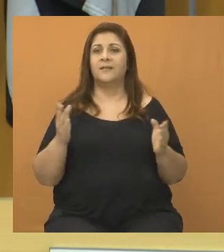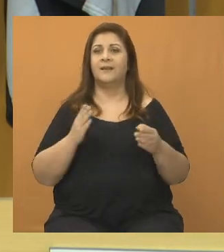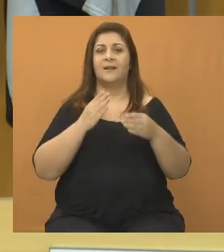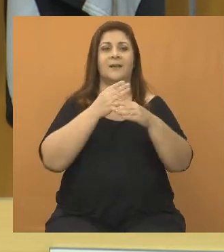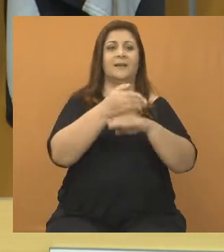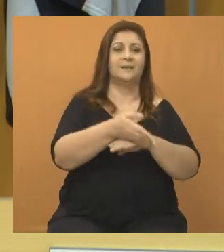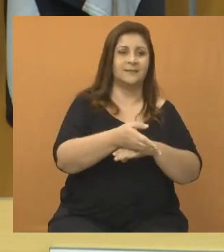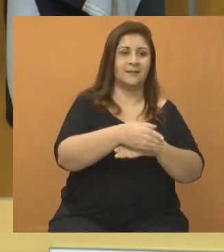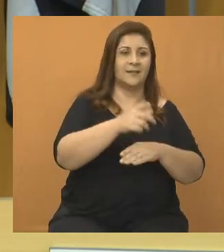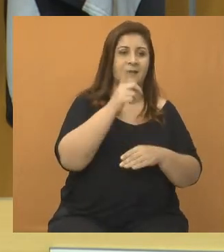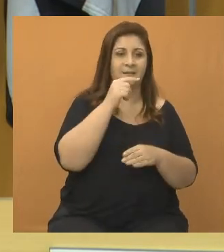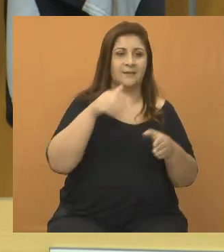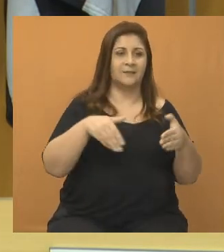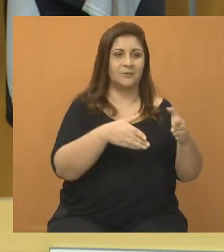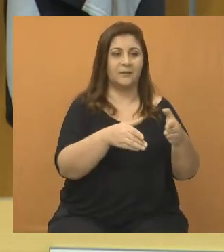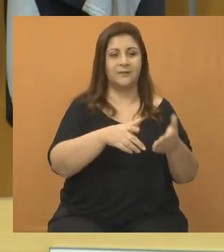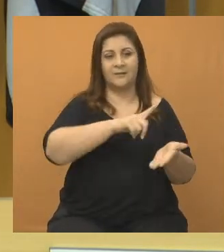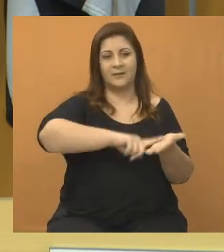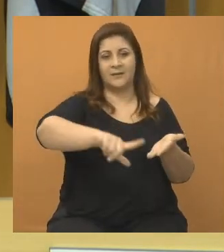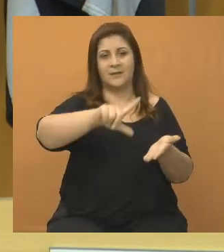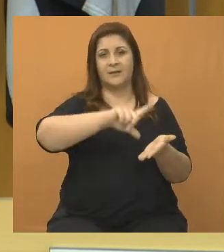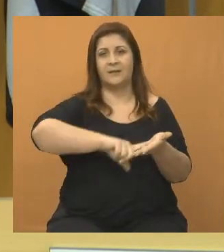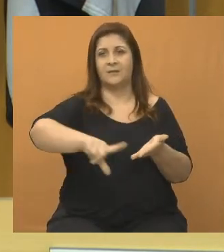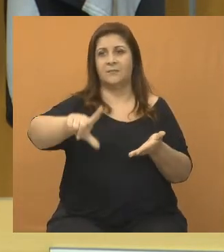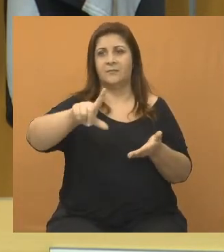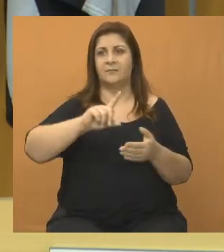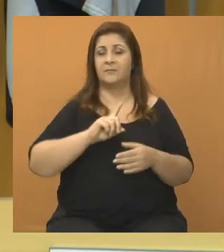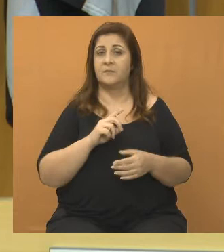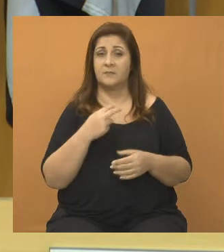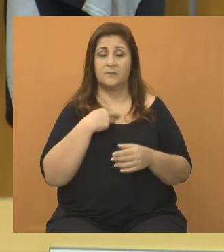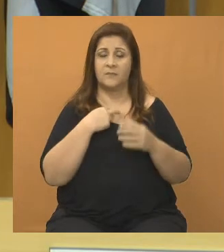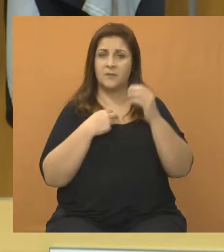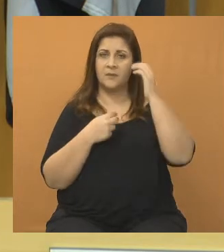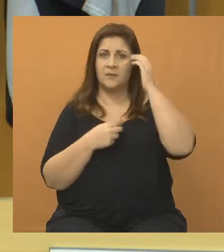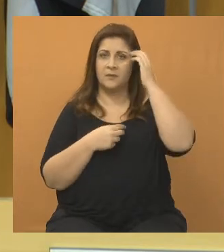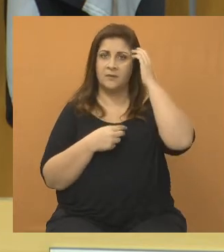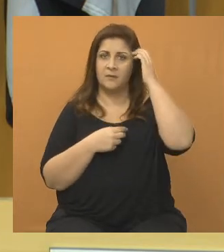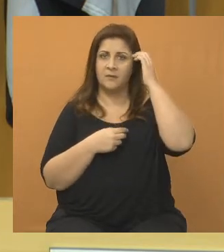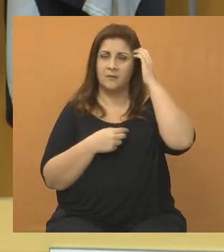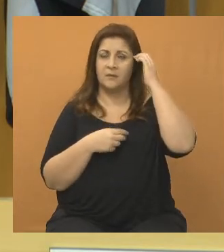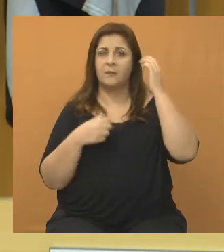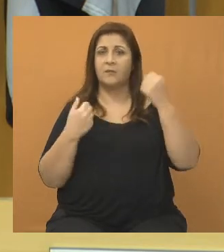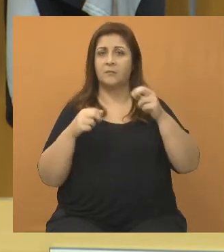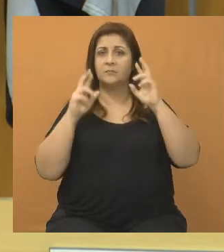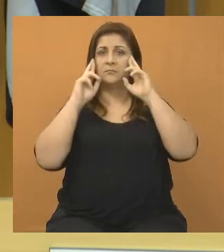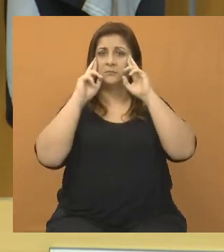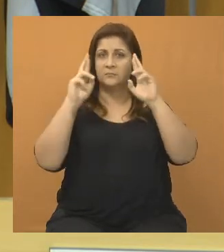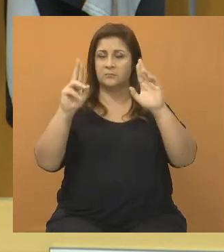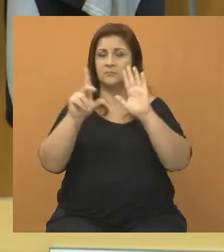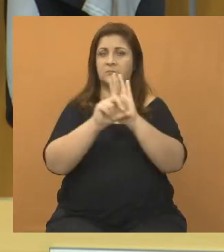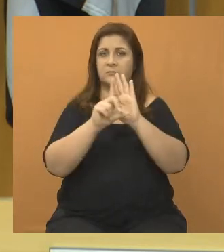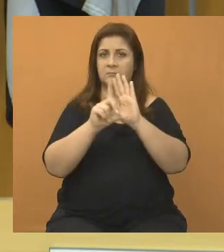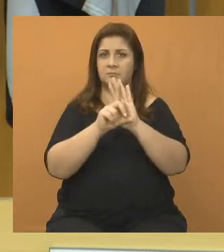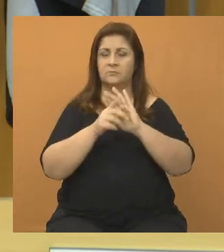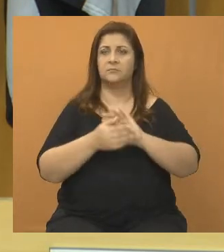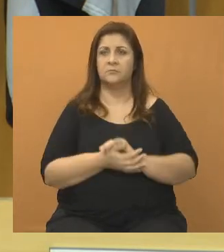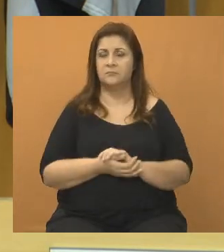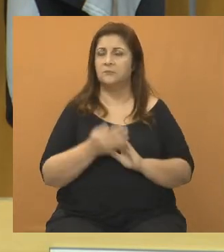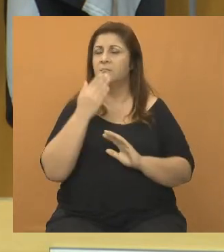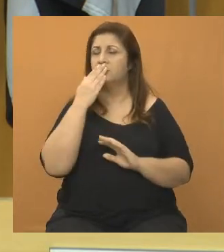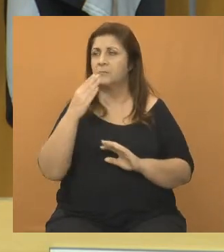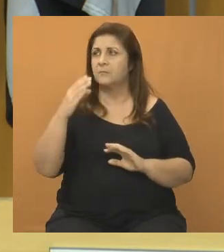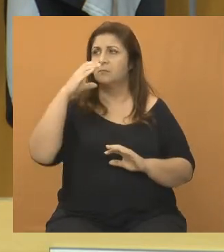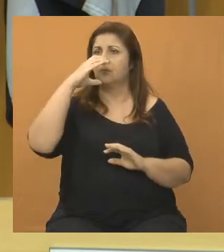no Turi e passar a máquina no Turi e fazer a limpeza no Turi. Você tem que respeitar a legislação ambiental, pedir licença